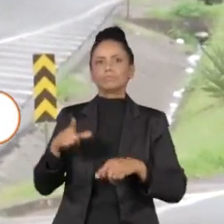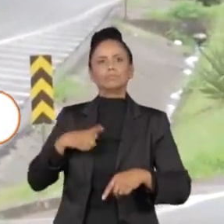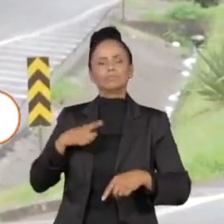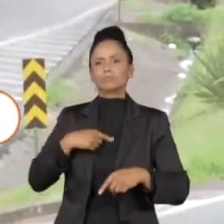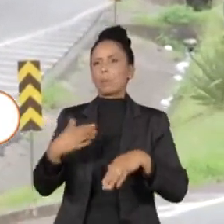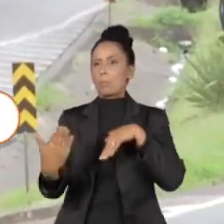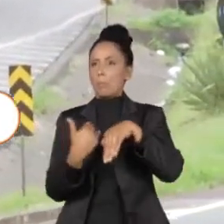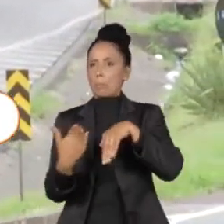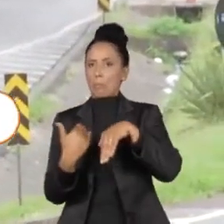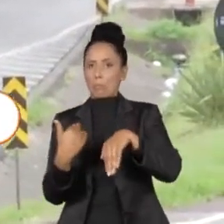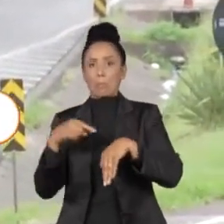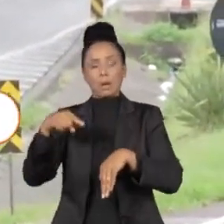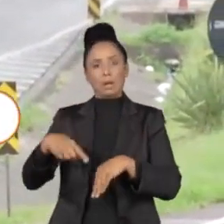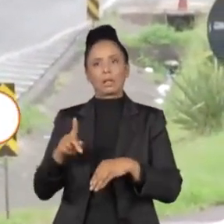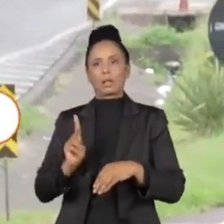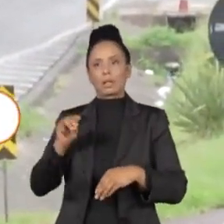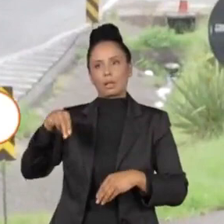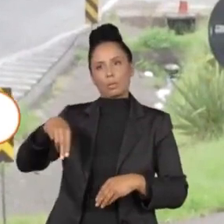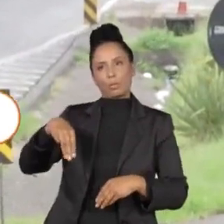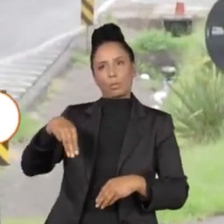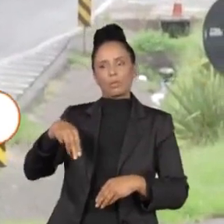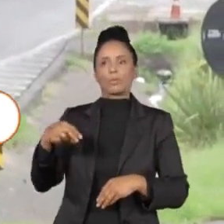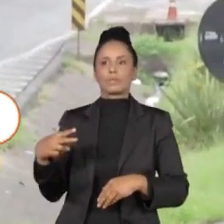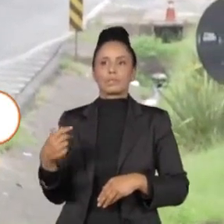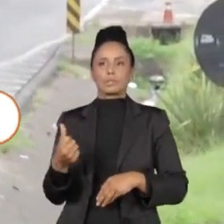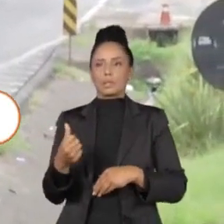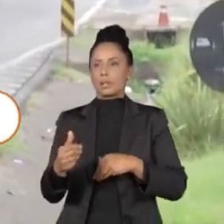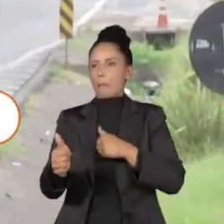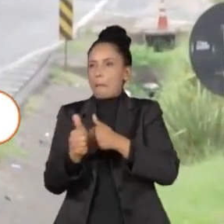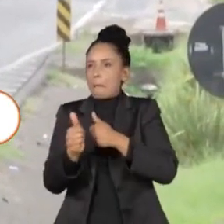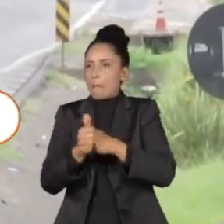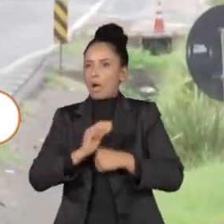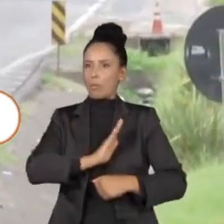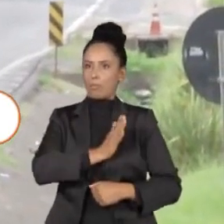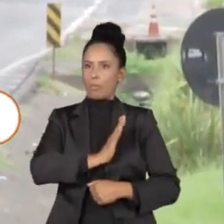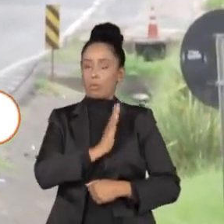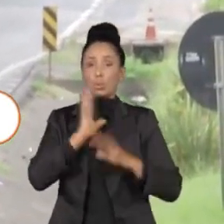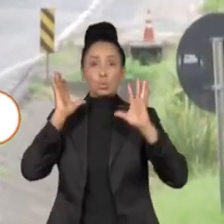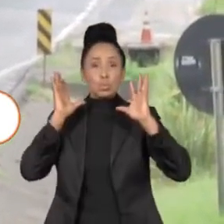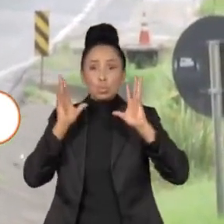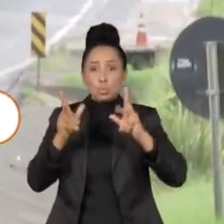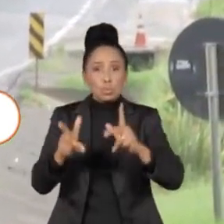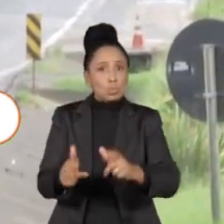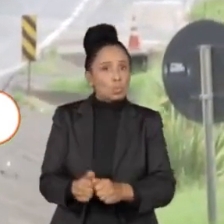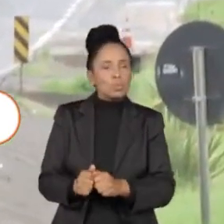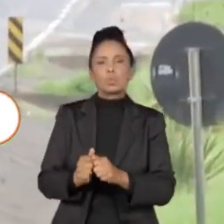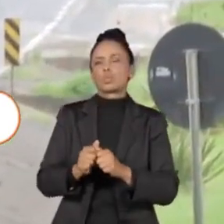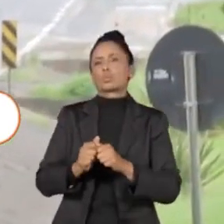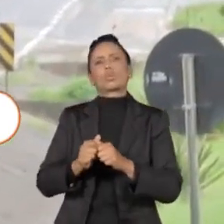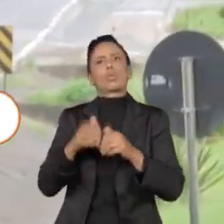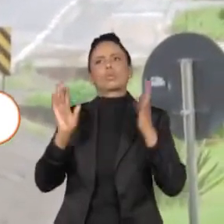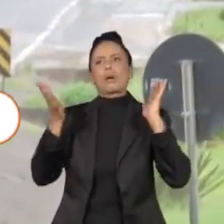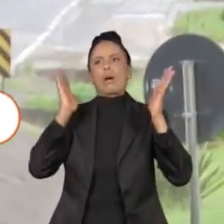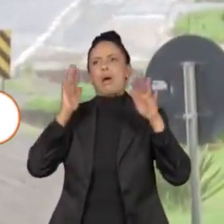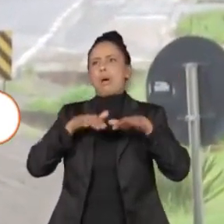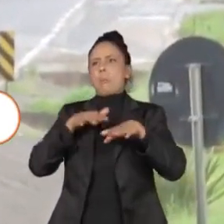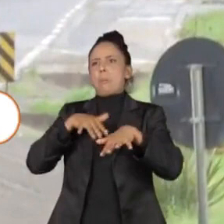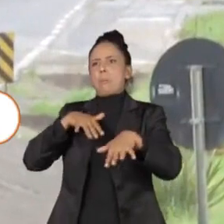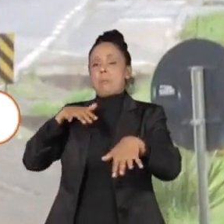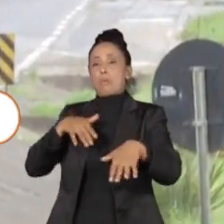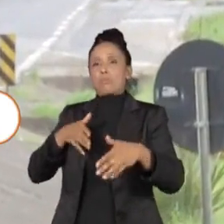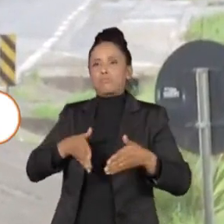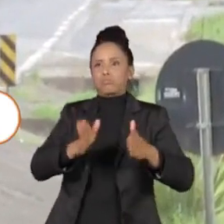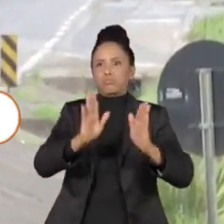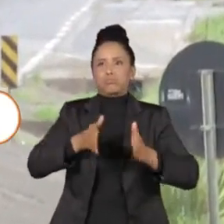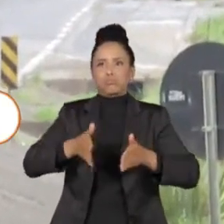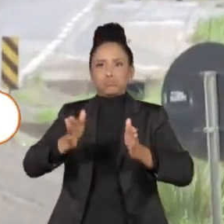Castelo Branco, aqui no quilômetro 26, altura de Barueri, onde os caminhoneiros ocuparam as 3 faixas da rodovia,